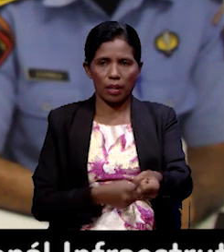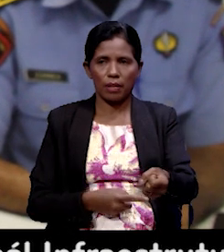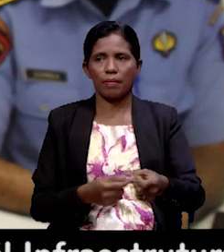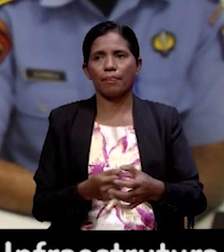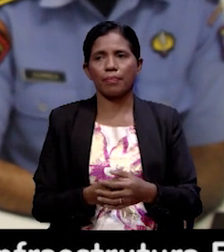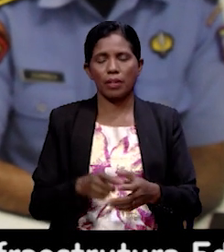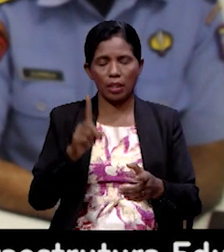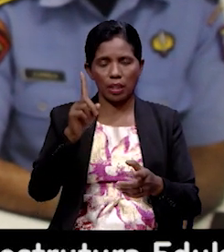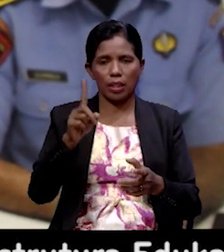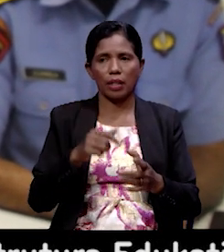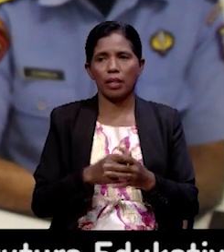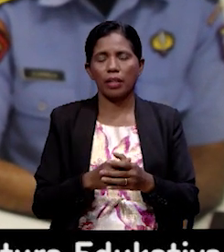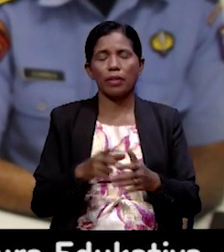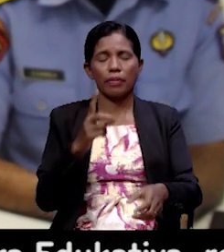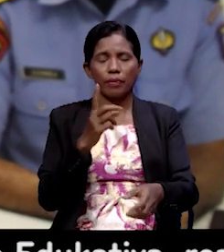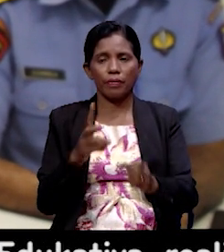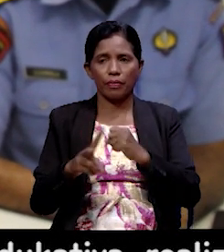Ida, vítima